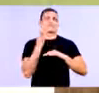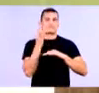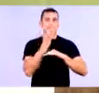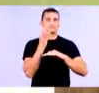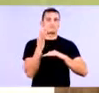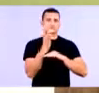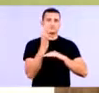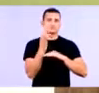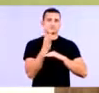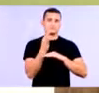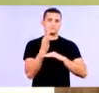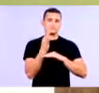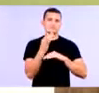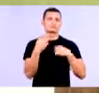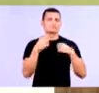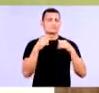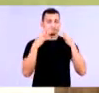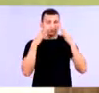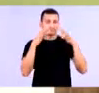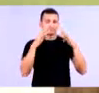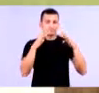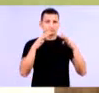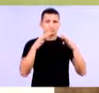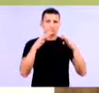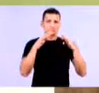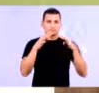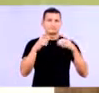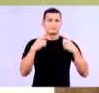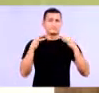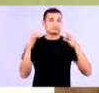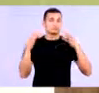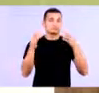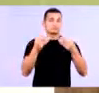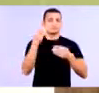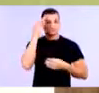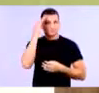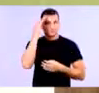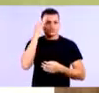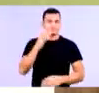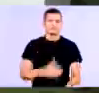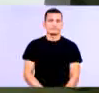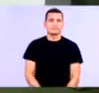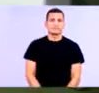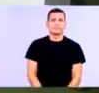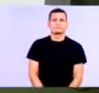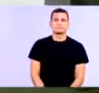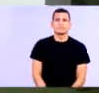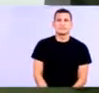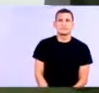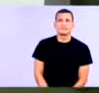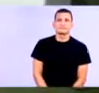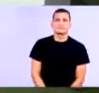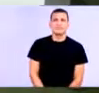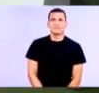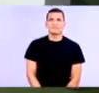nisso. Então, ter atenção a isso, gente, para todo mundo entender, tá? Isso aí, perfeito. Então, vamos lá.